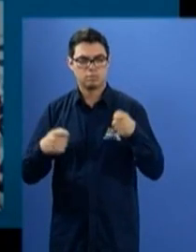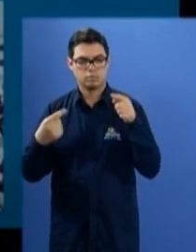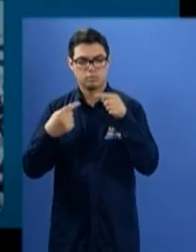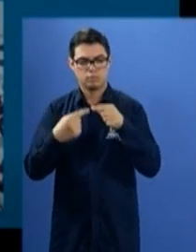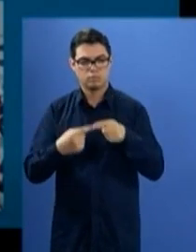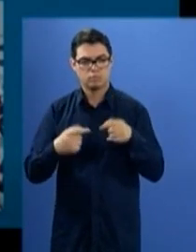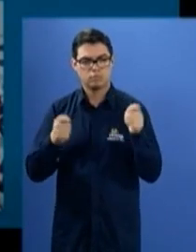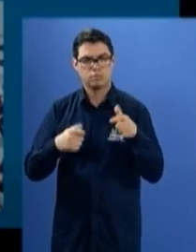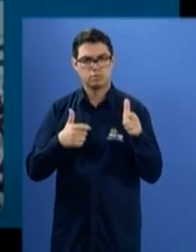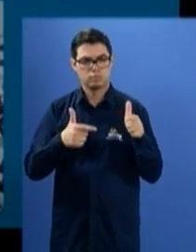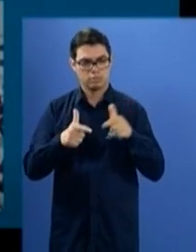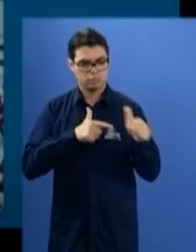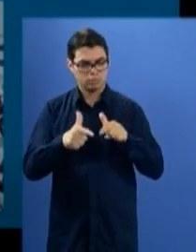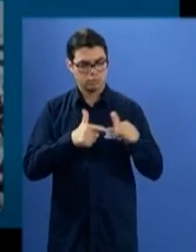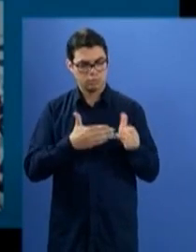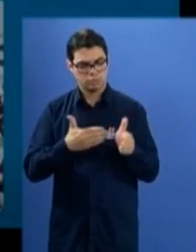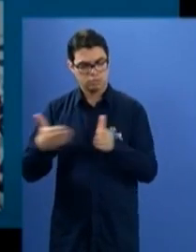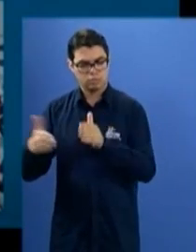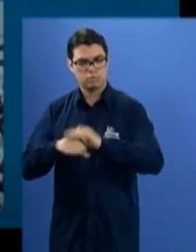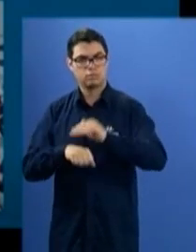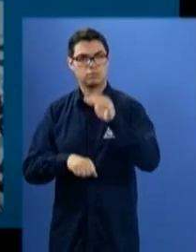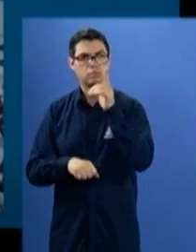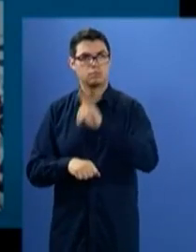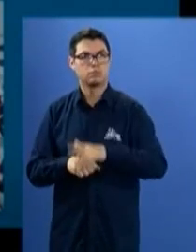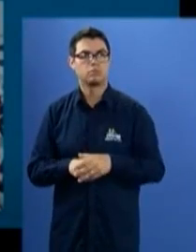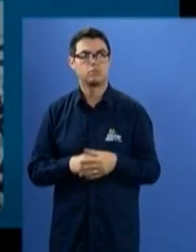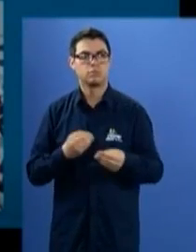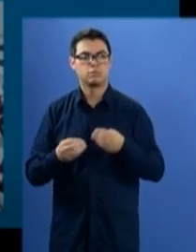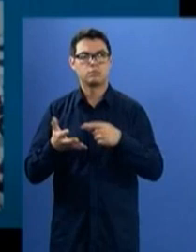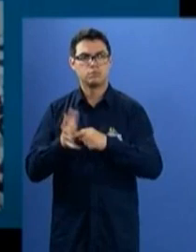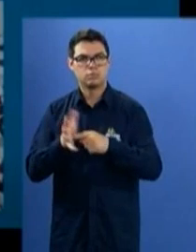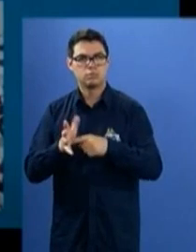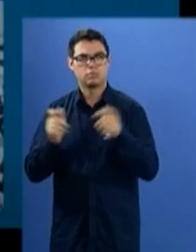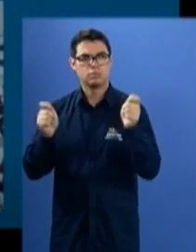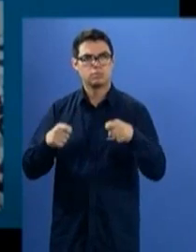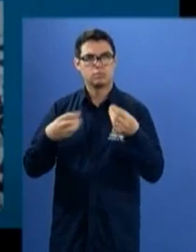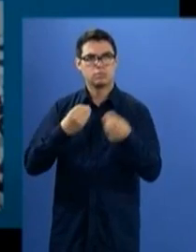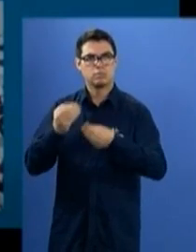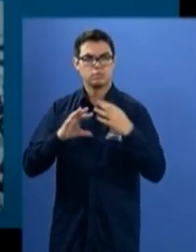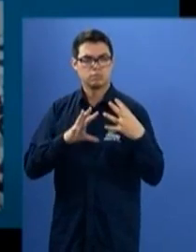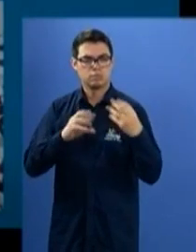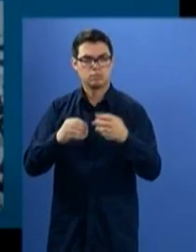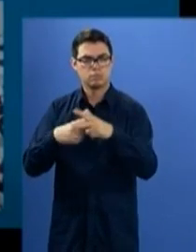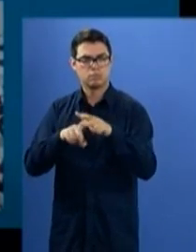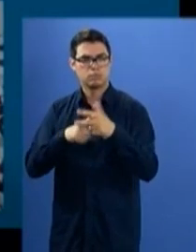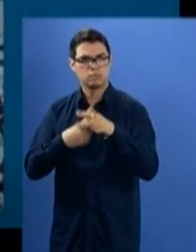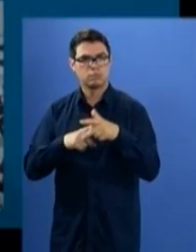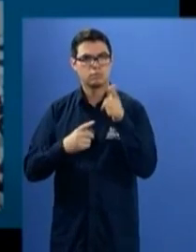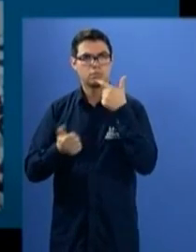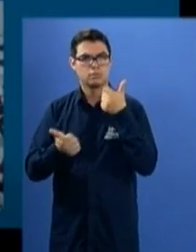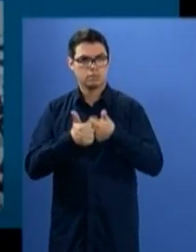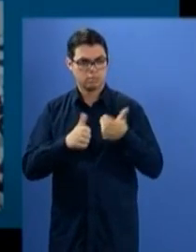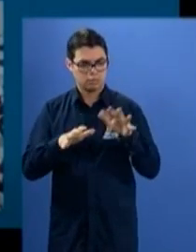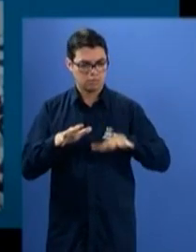eficiente possível. Em algumas máquinas é possível você deixar todas essas ferramentas necessárias